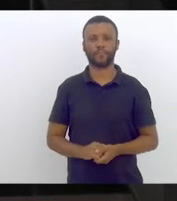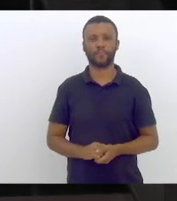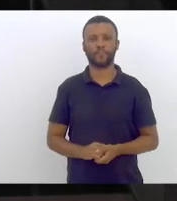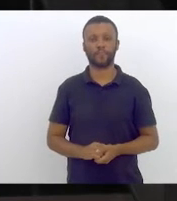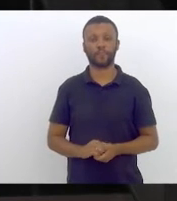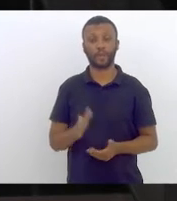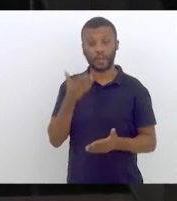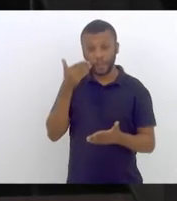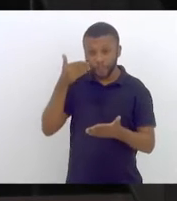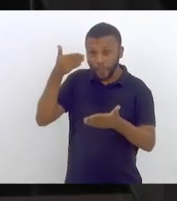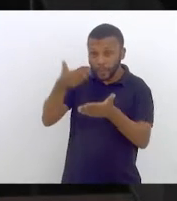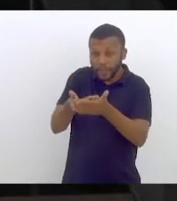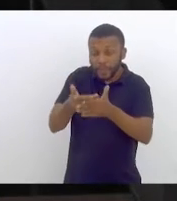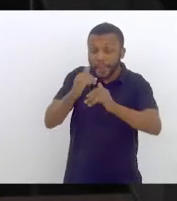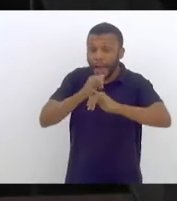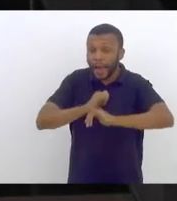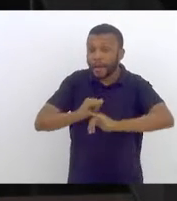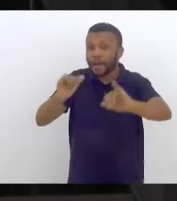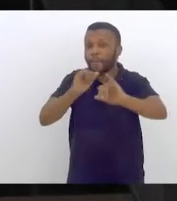plena campanha eleitoral,